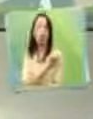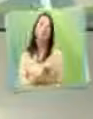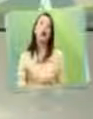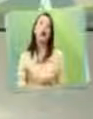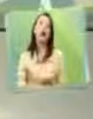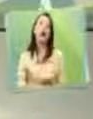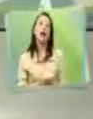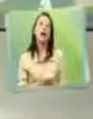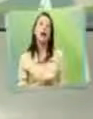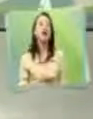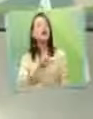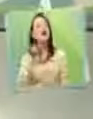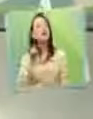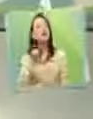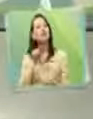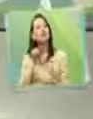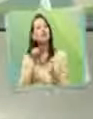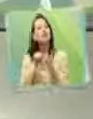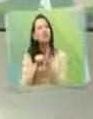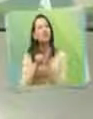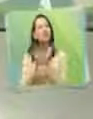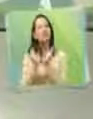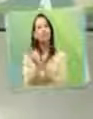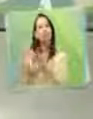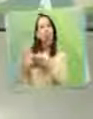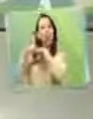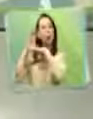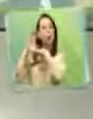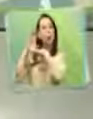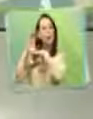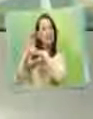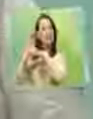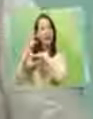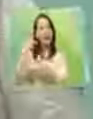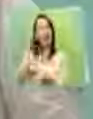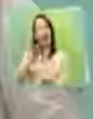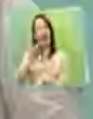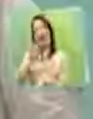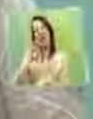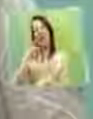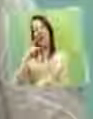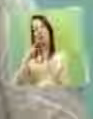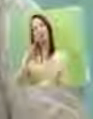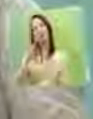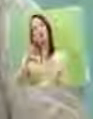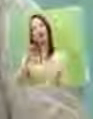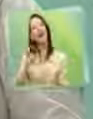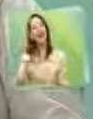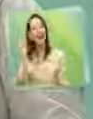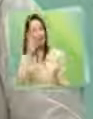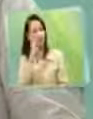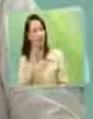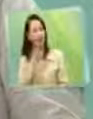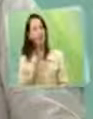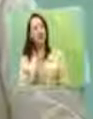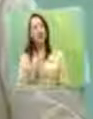colocou... Se eu não me engano, foram artigos da Constituição, foi a primeira Constituição da República e